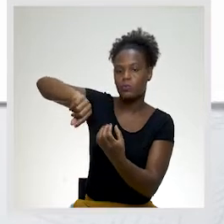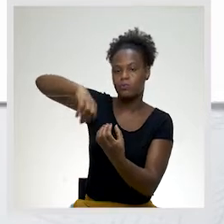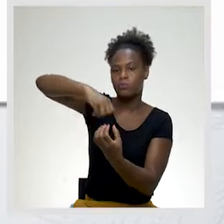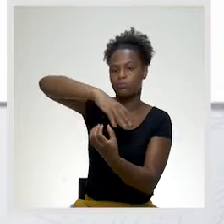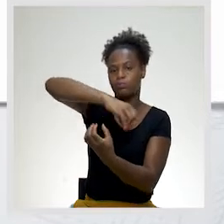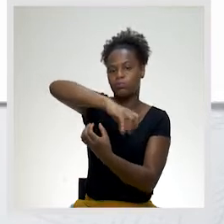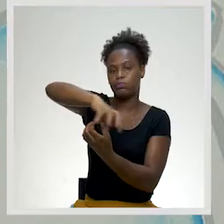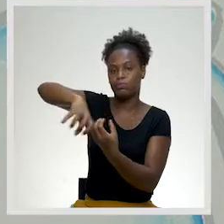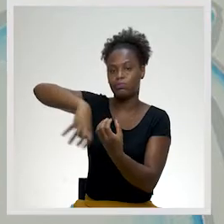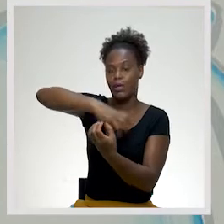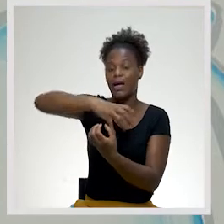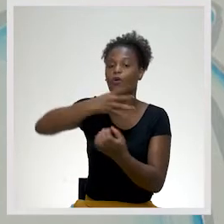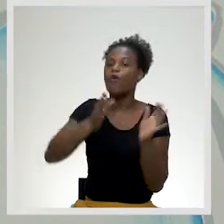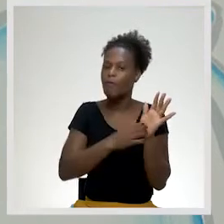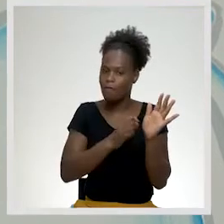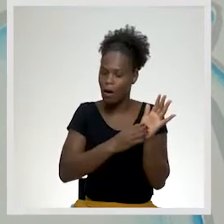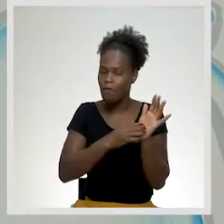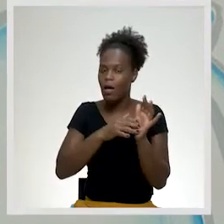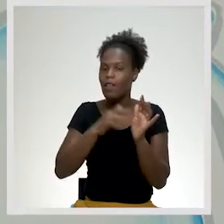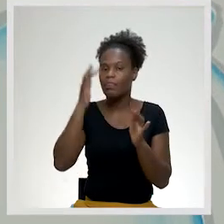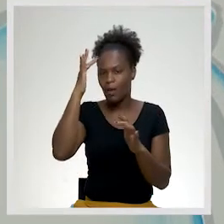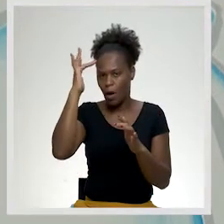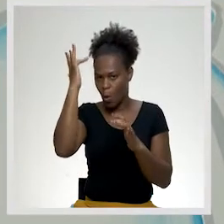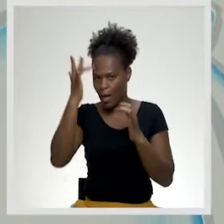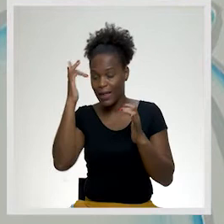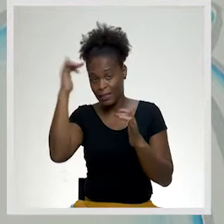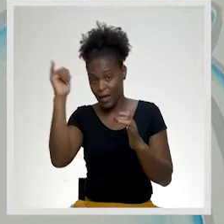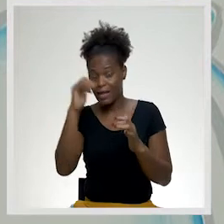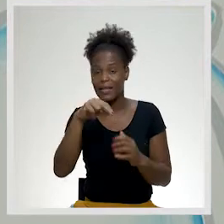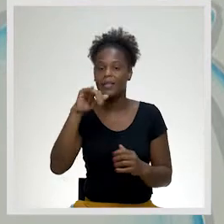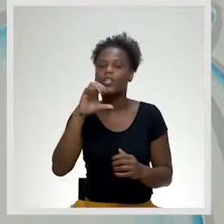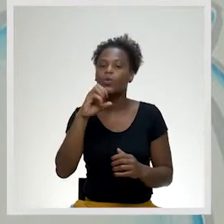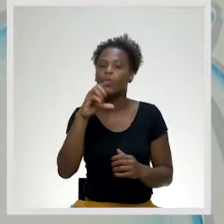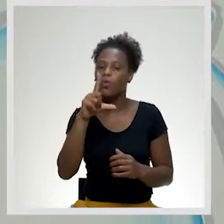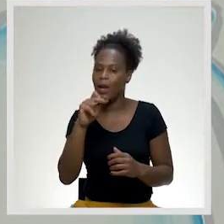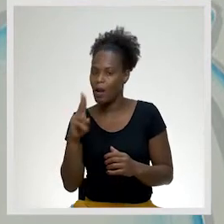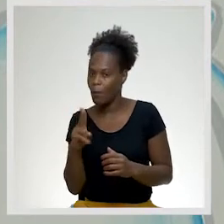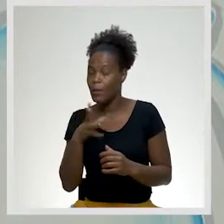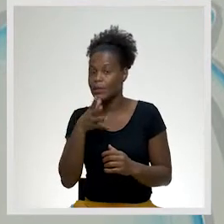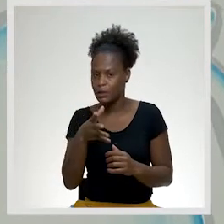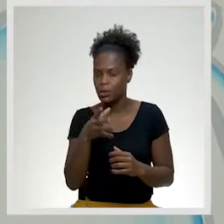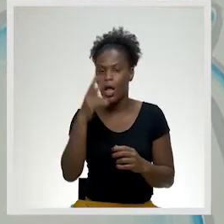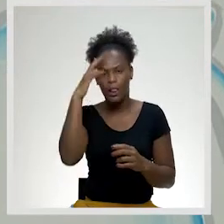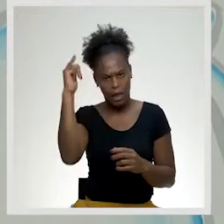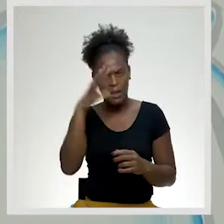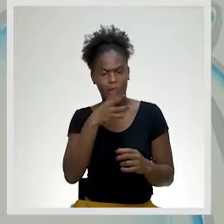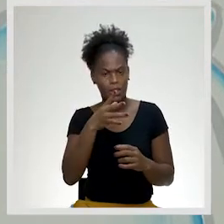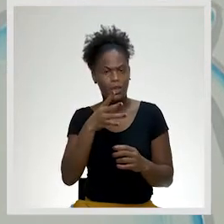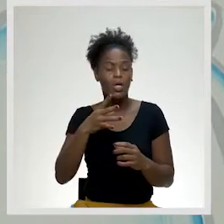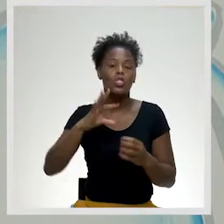Nicolau Copérnico. Nicolau Copérnico formulou esta teoria que afirma que o Sol